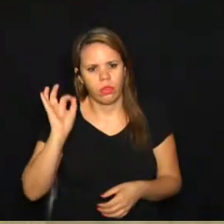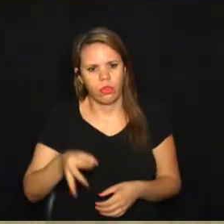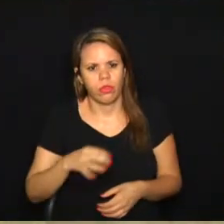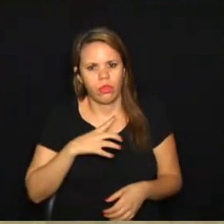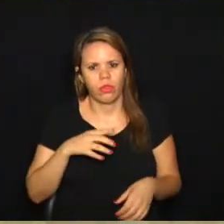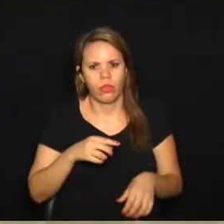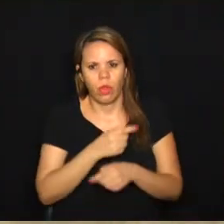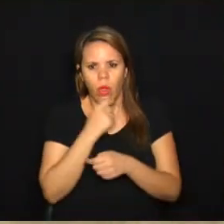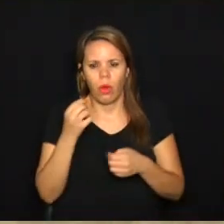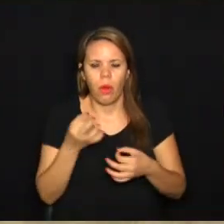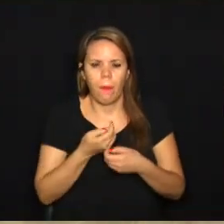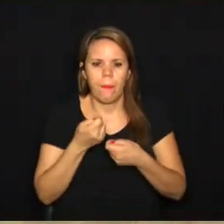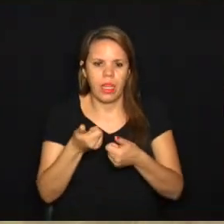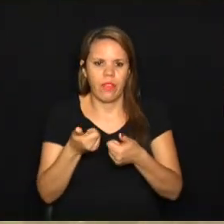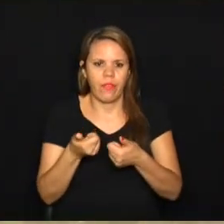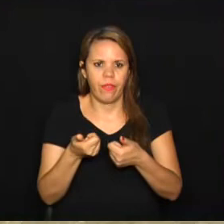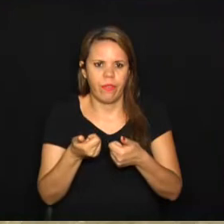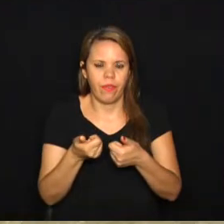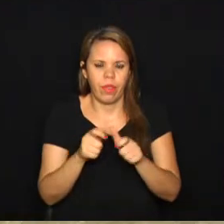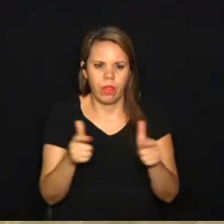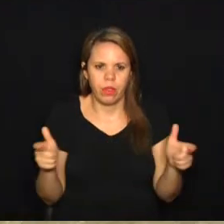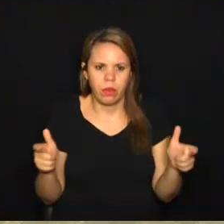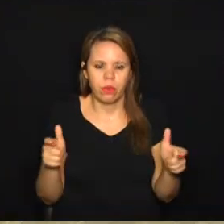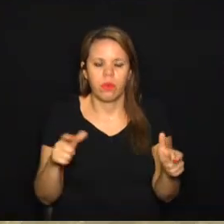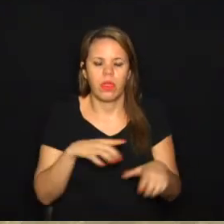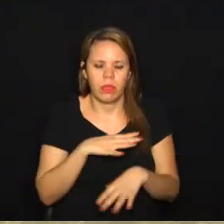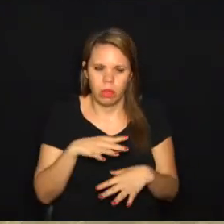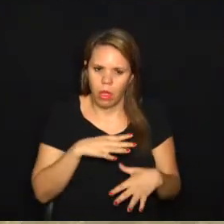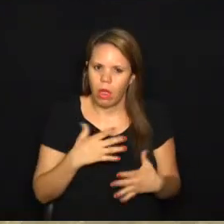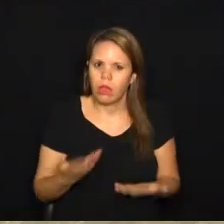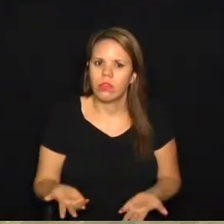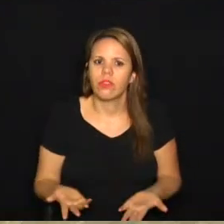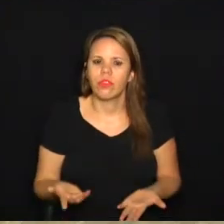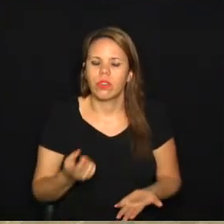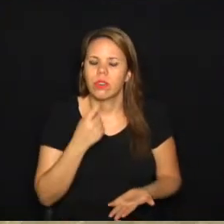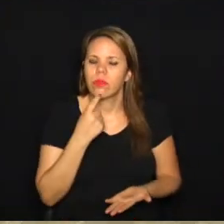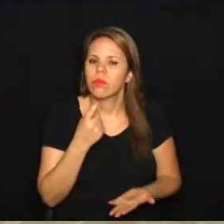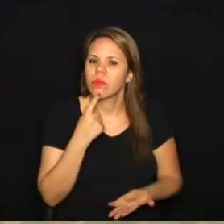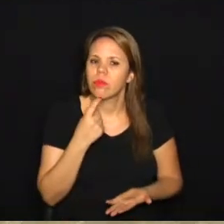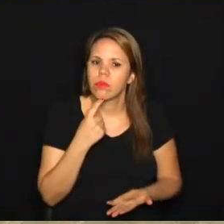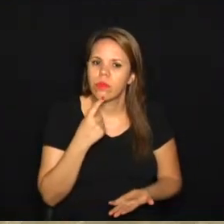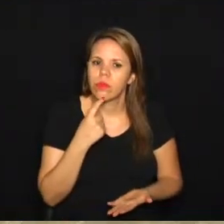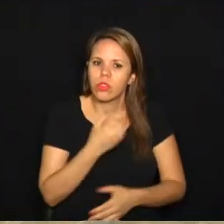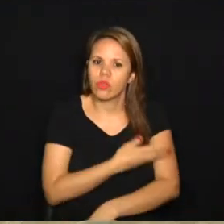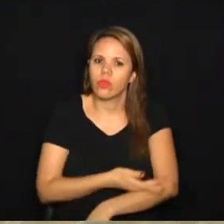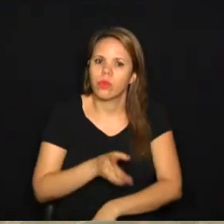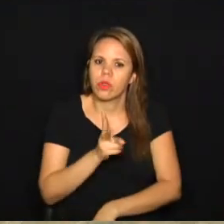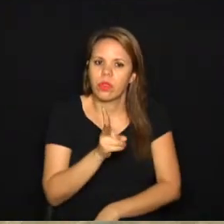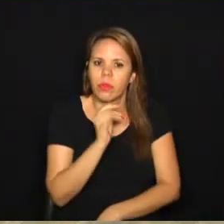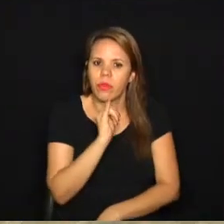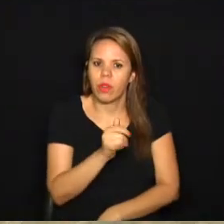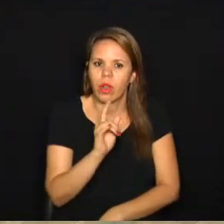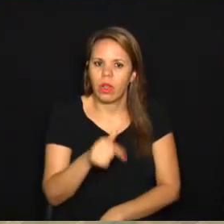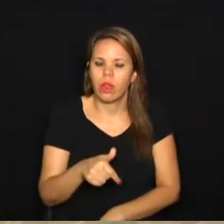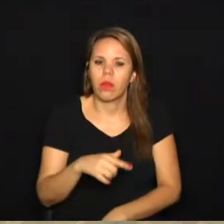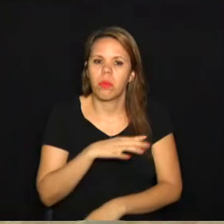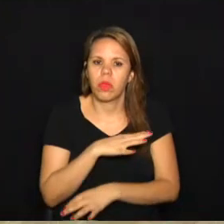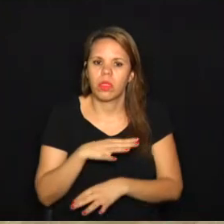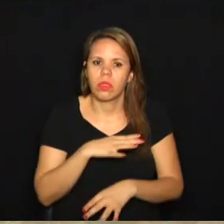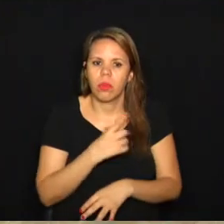traz um benefício muito grande para a cidade. Campinas, costumo sempre dizer, é uma metrópole